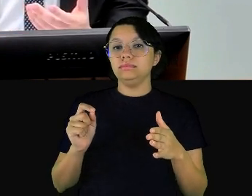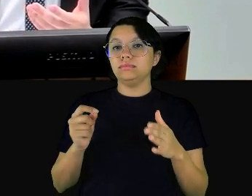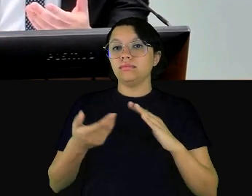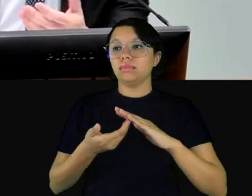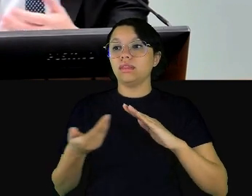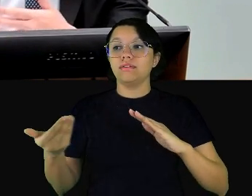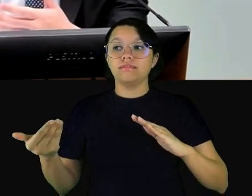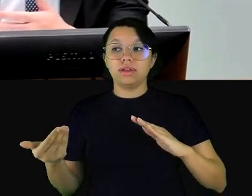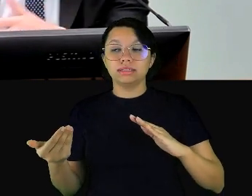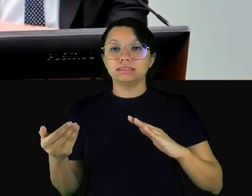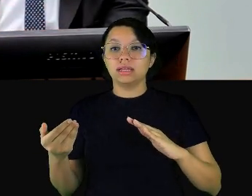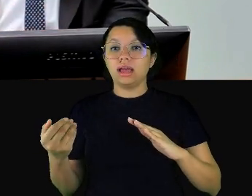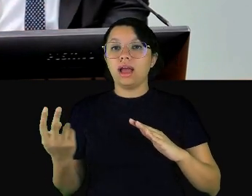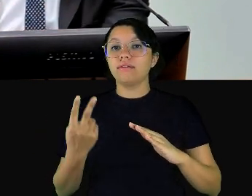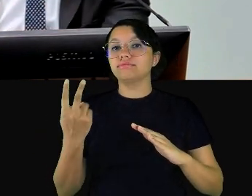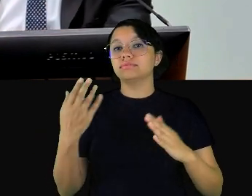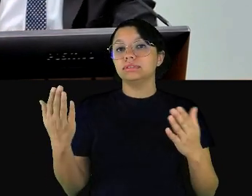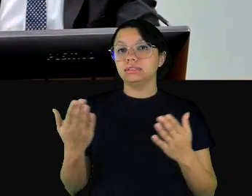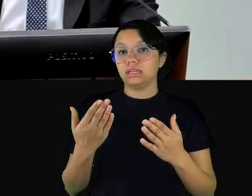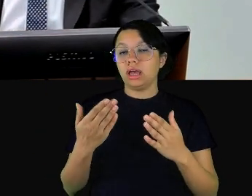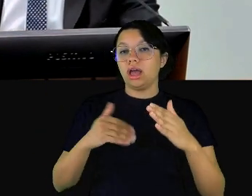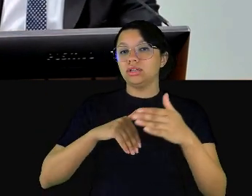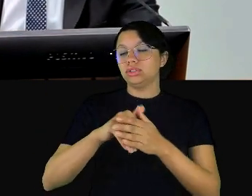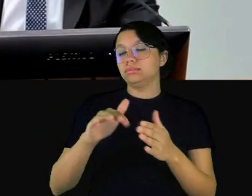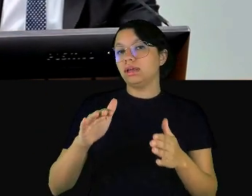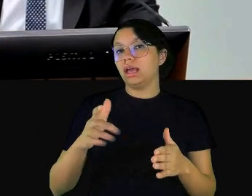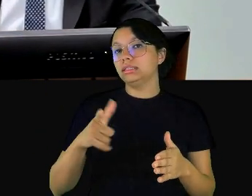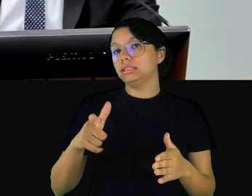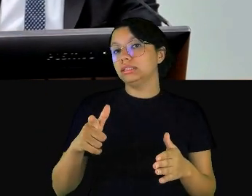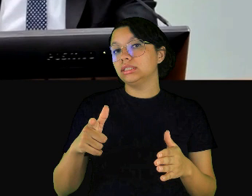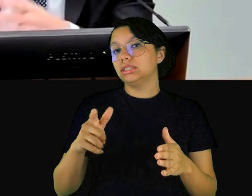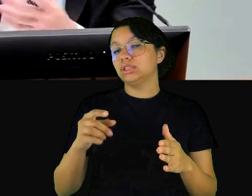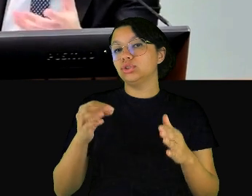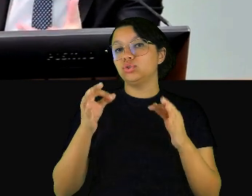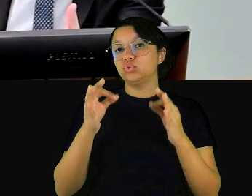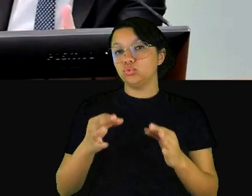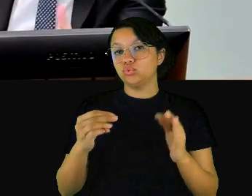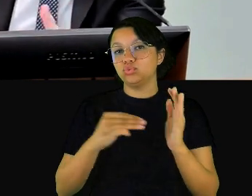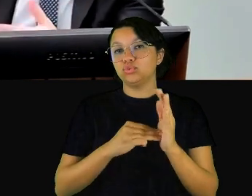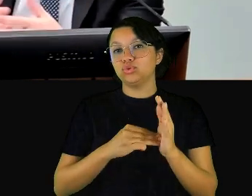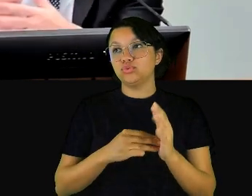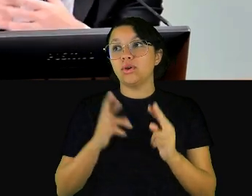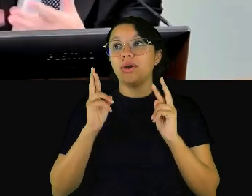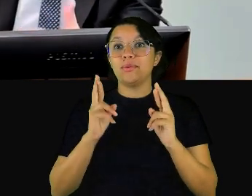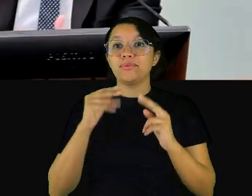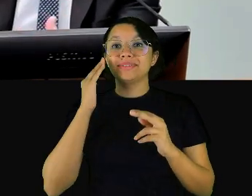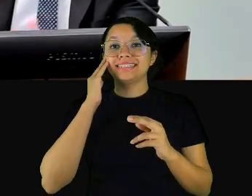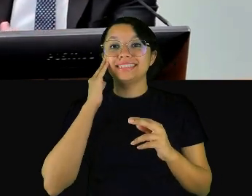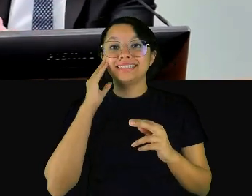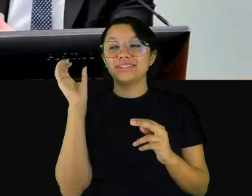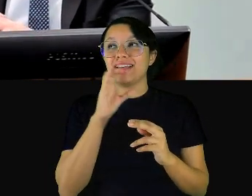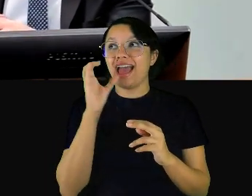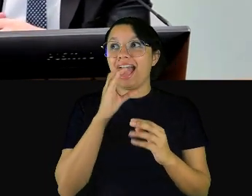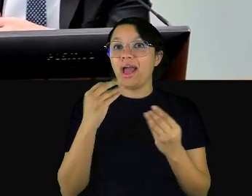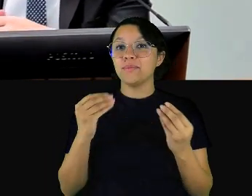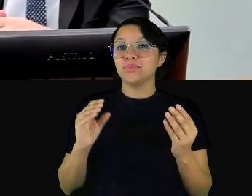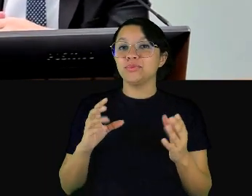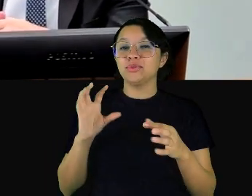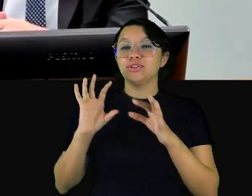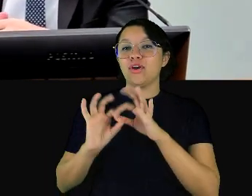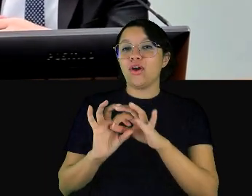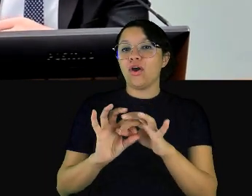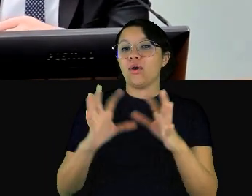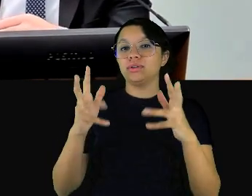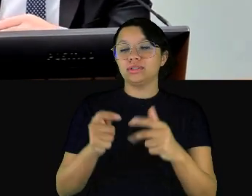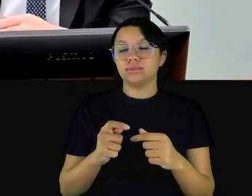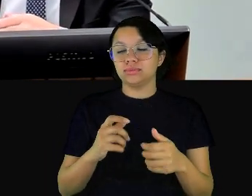afastar a validade desta dispensa sem justa causa. Espero que vocês tenham entendido bem rapidamente o contexto